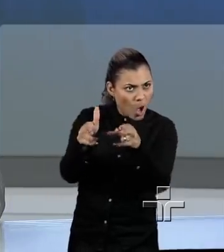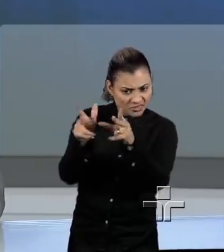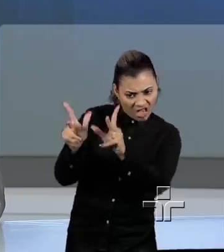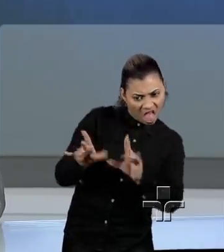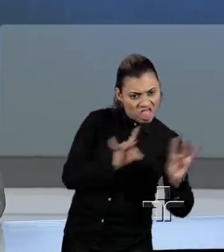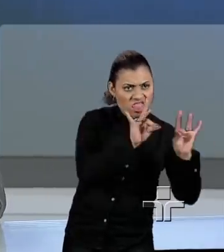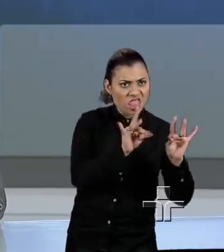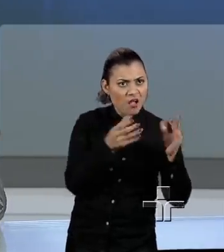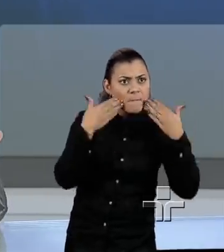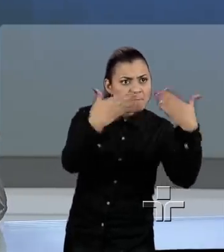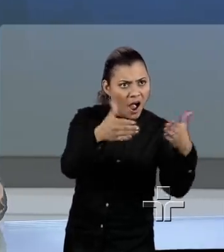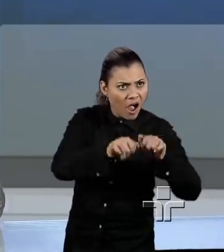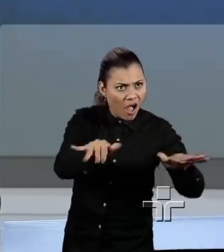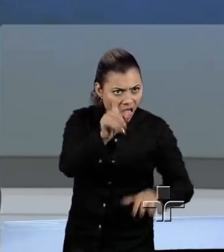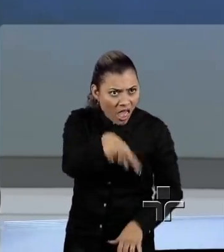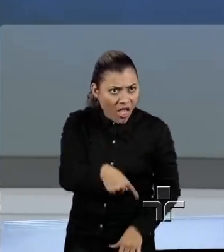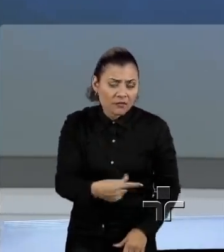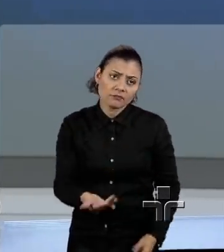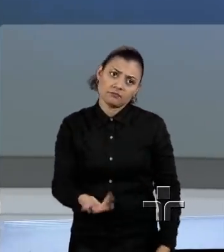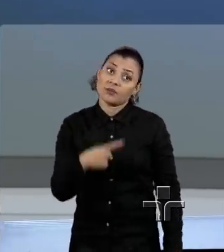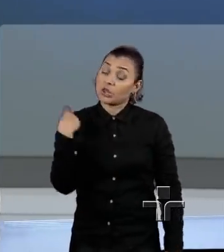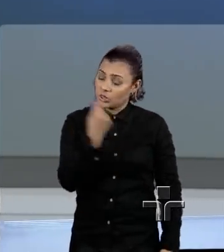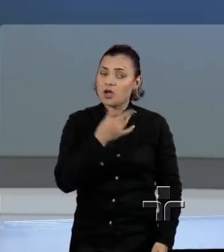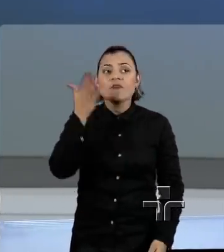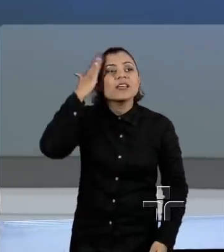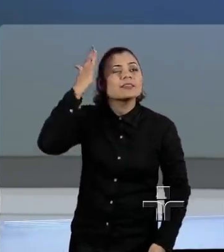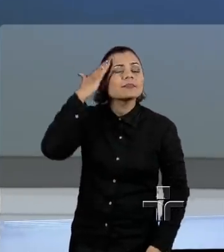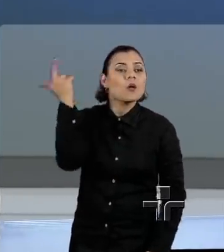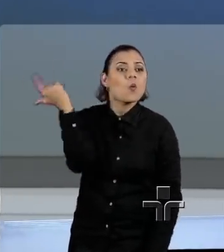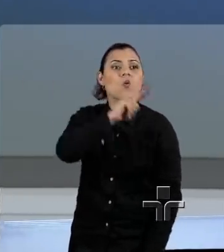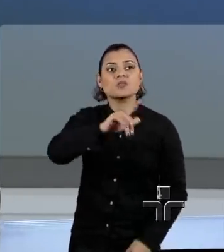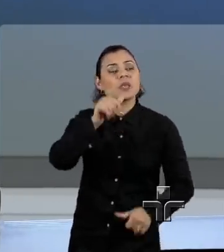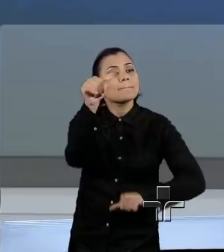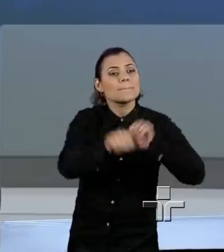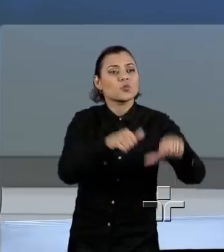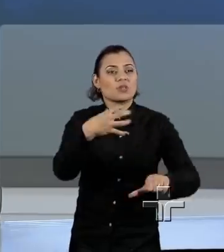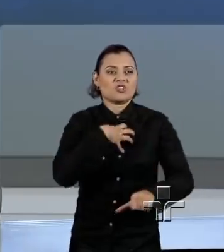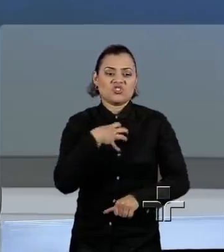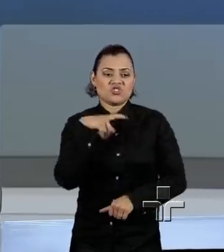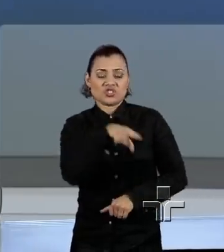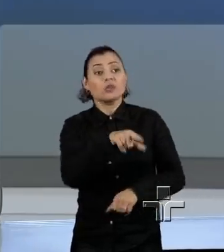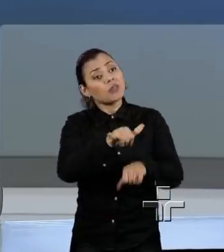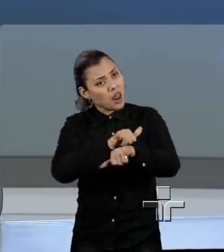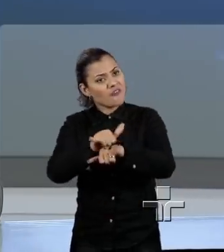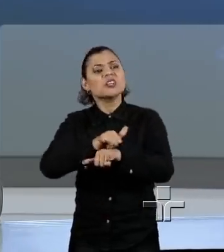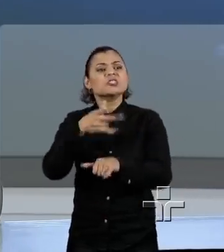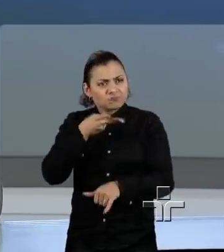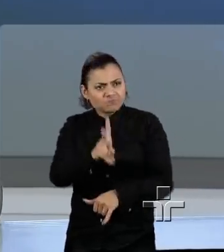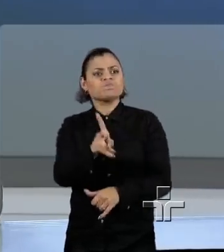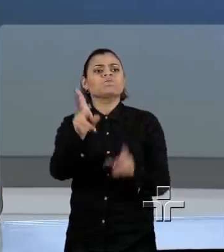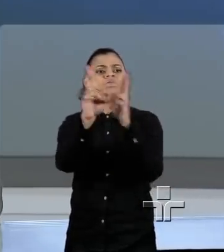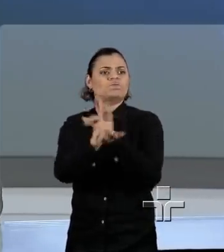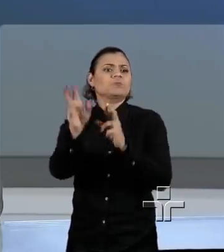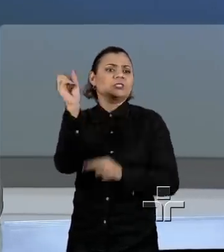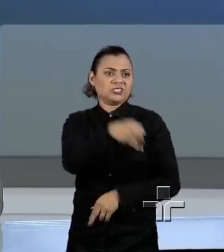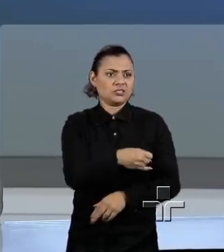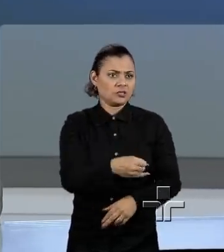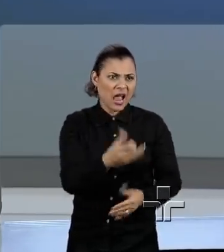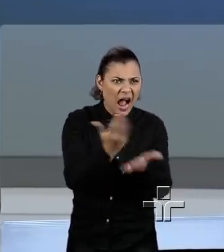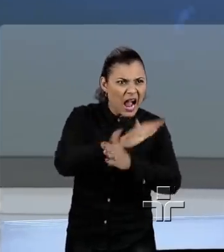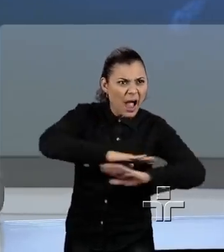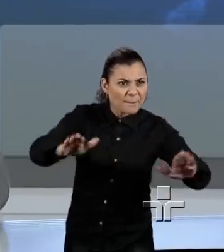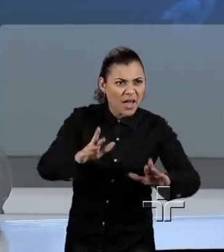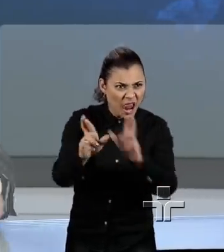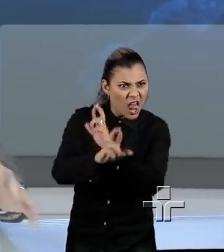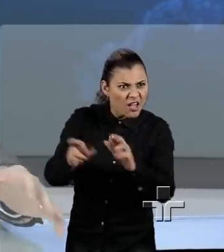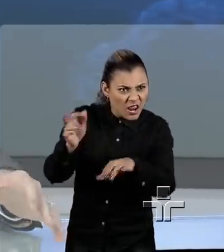assim, pronto, agora sim nós vamos conseguir mudar todo o sistema que está aí e a Lava Jato vai acabar. Isso não vai acontecer. A Lava Jato